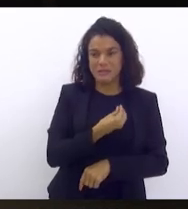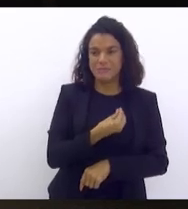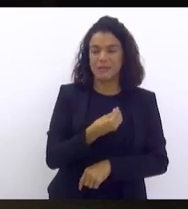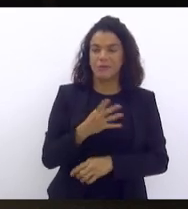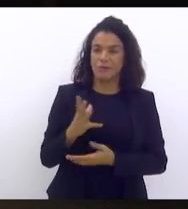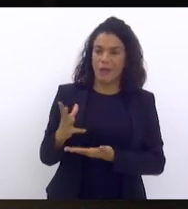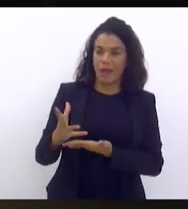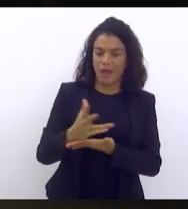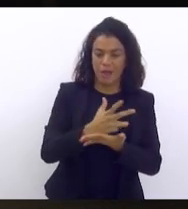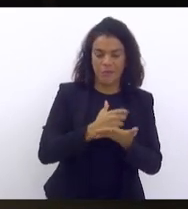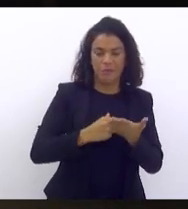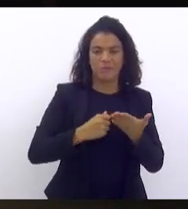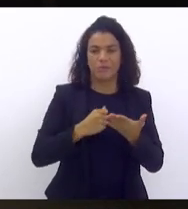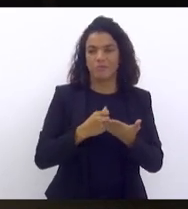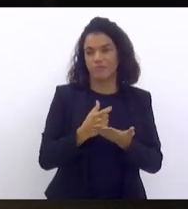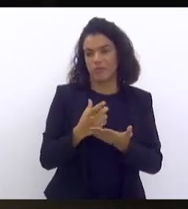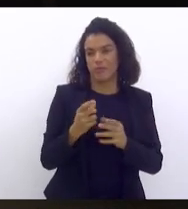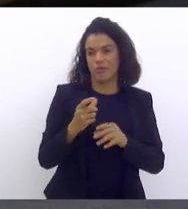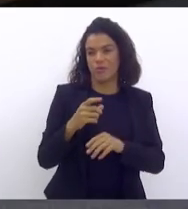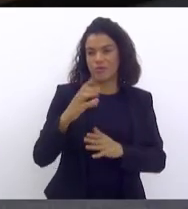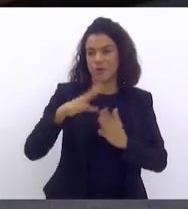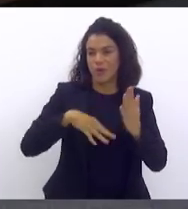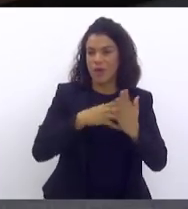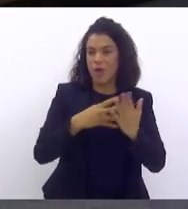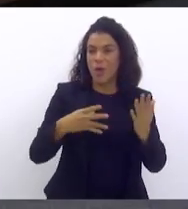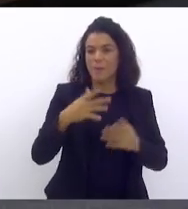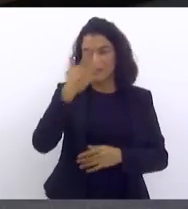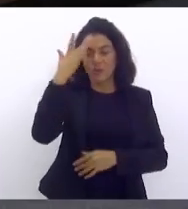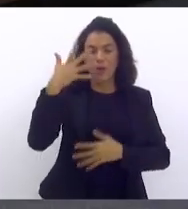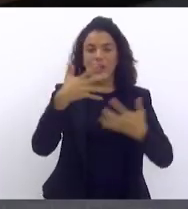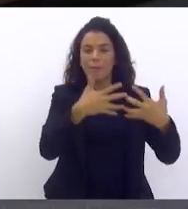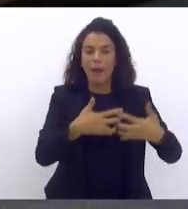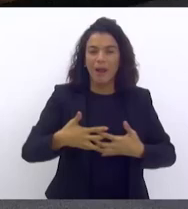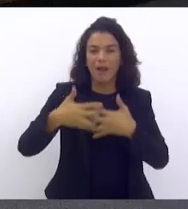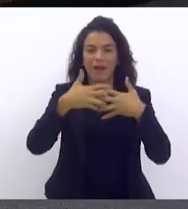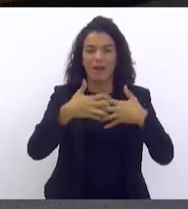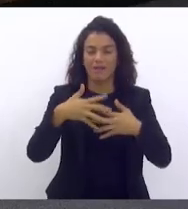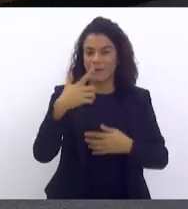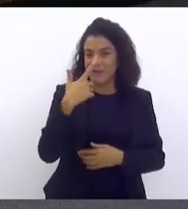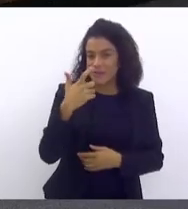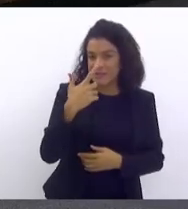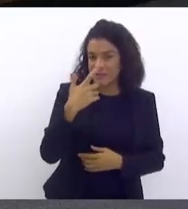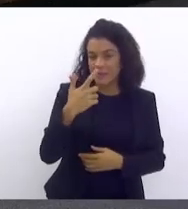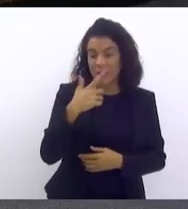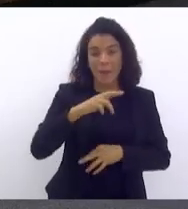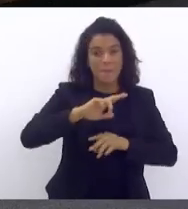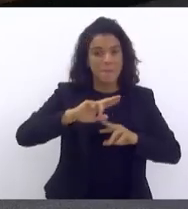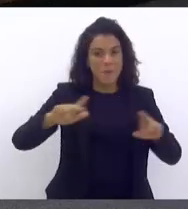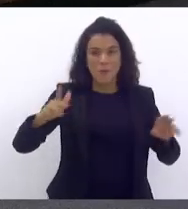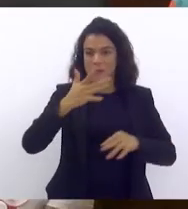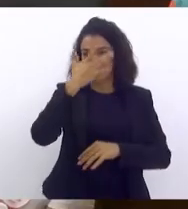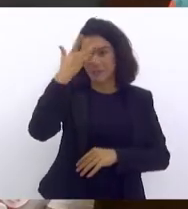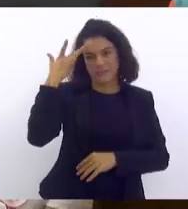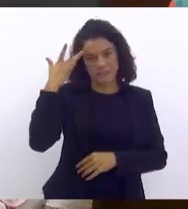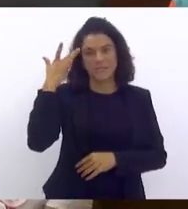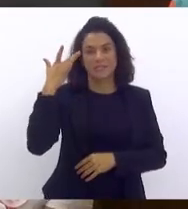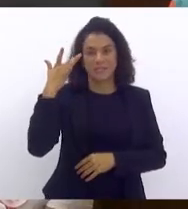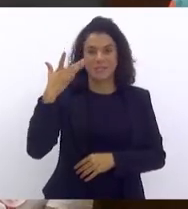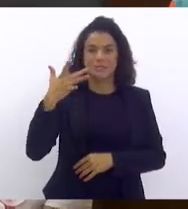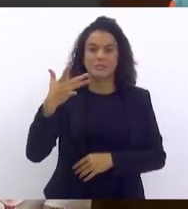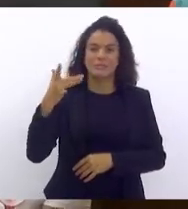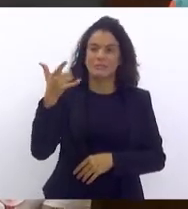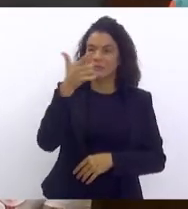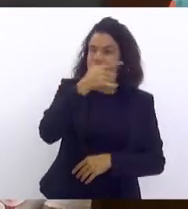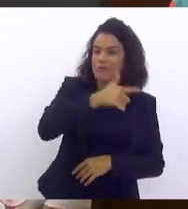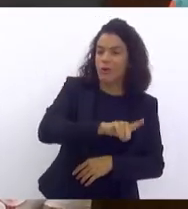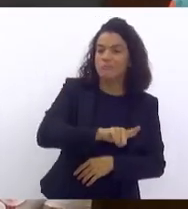Orçamento, pela galera da FUNASA, pela galera da CONLURB, pelos ACS. Cara, é muita gente que sobreviveu e que